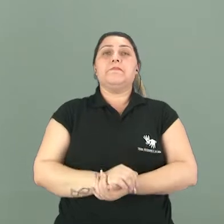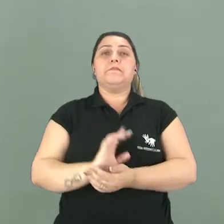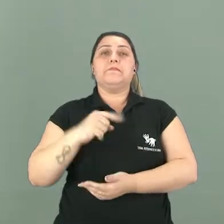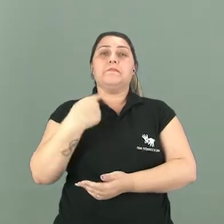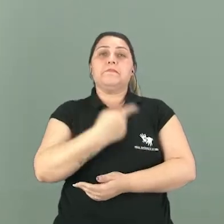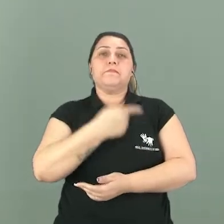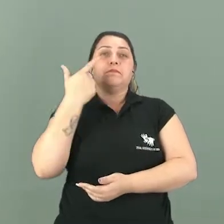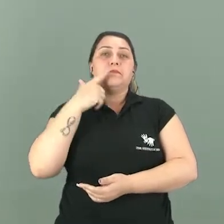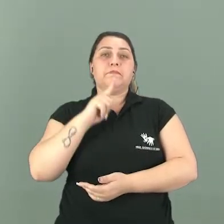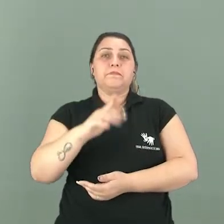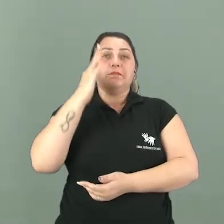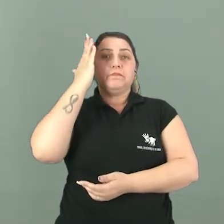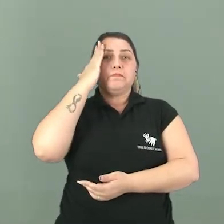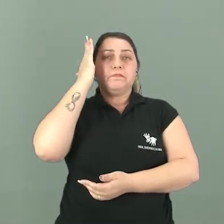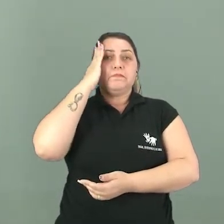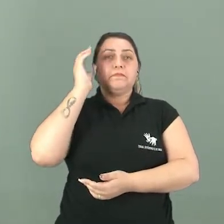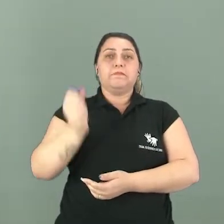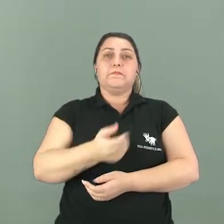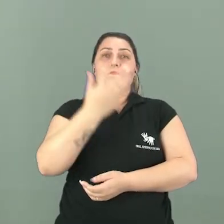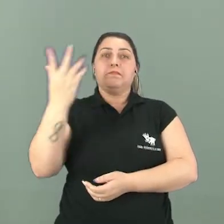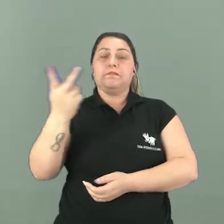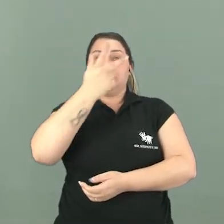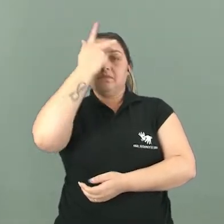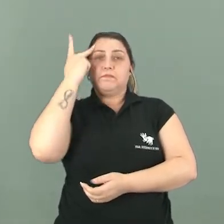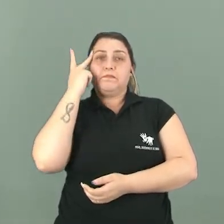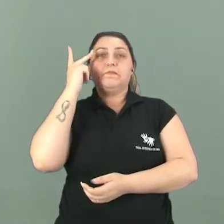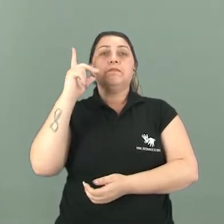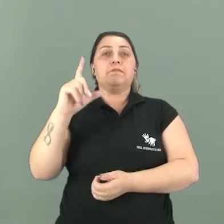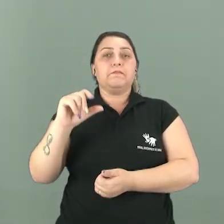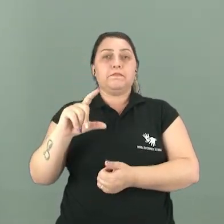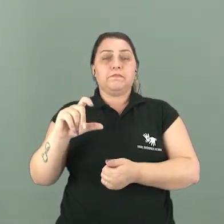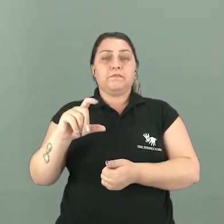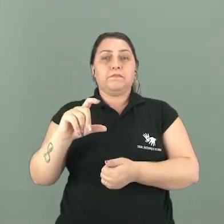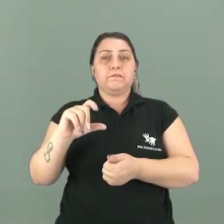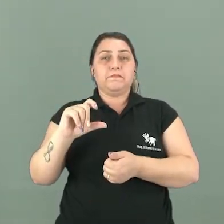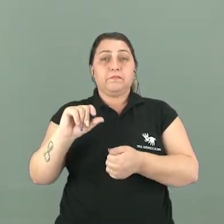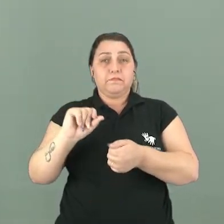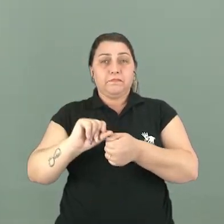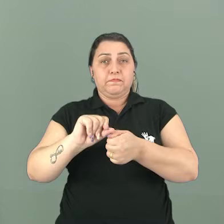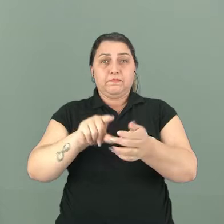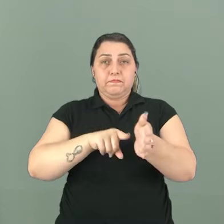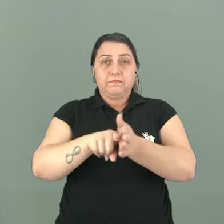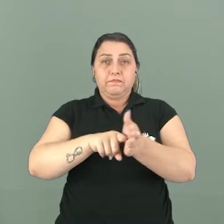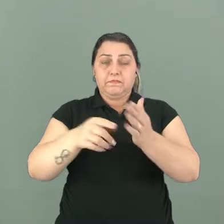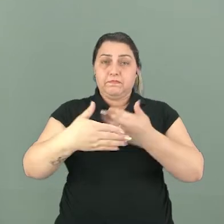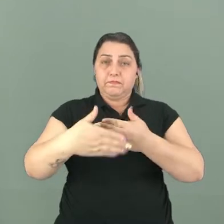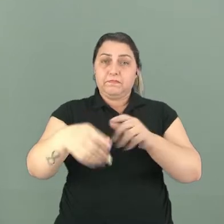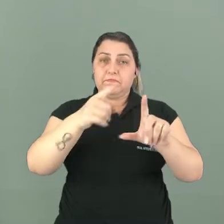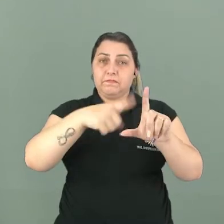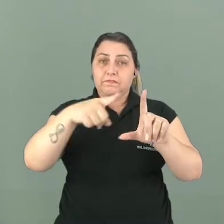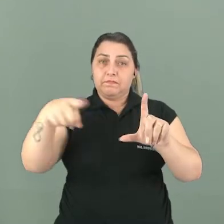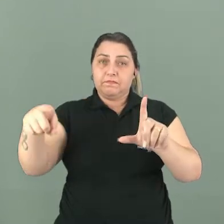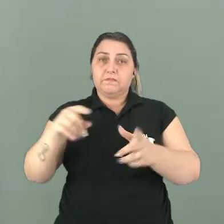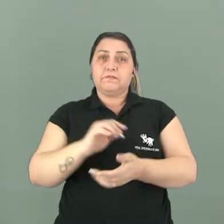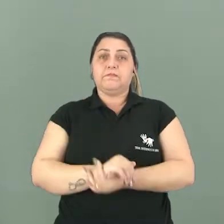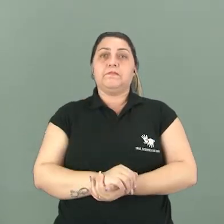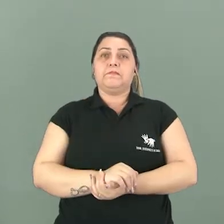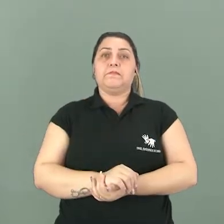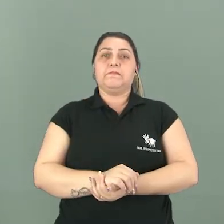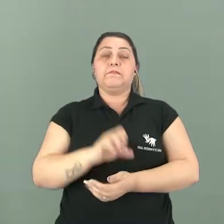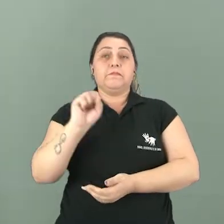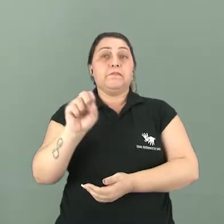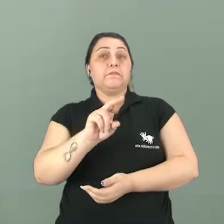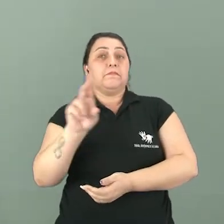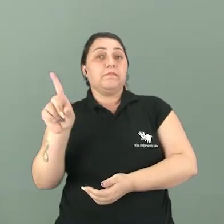nós conseguimos saber quantas pessoas fizeram parte dessa pesquisa a partir desse gráfico? O que é que vocês acham? Sim ou